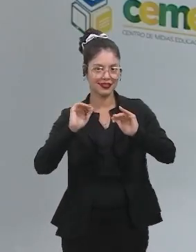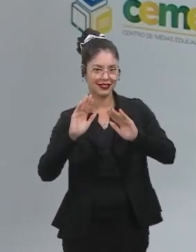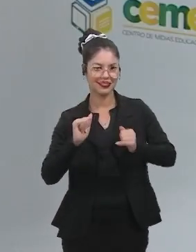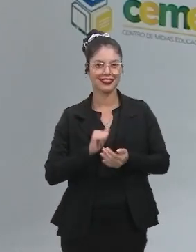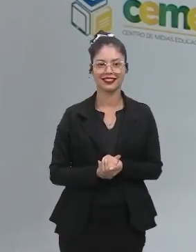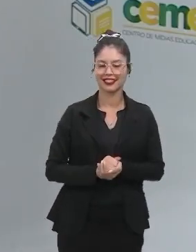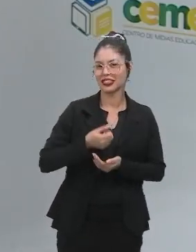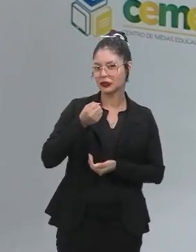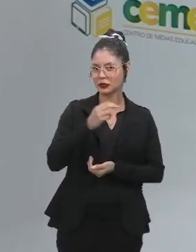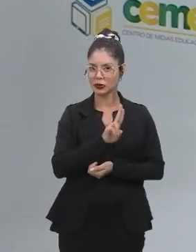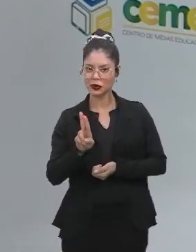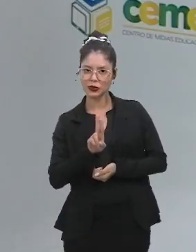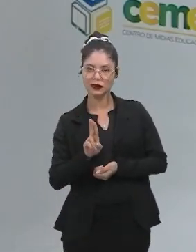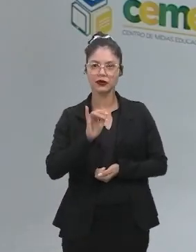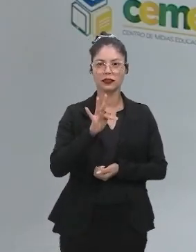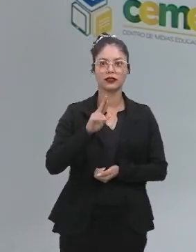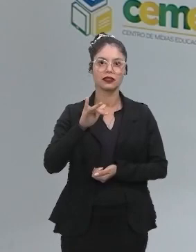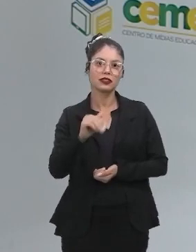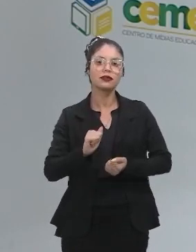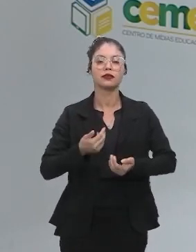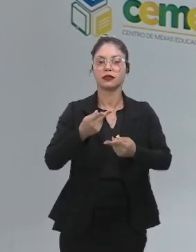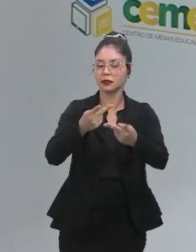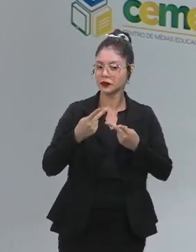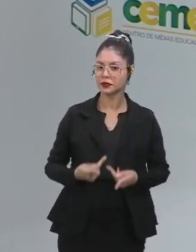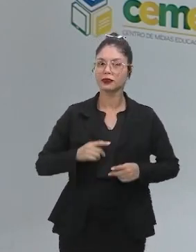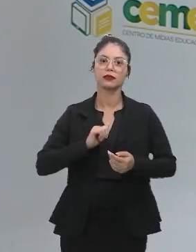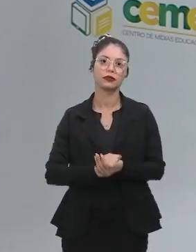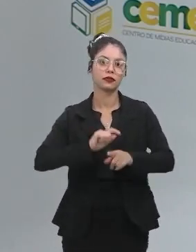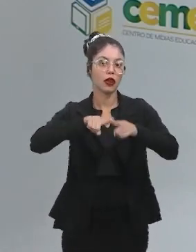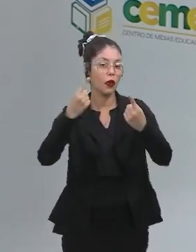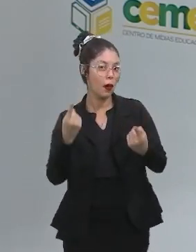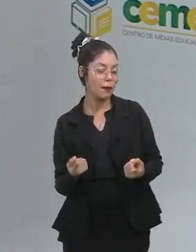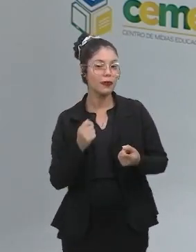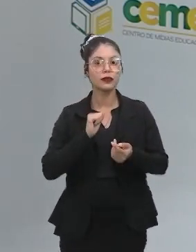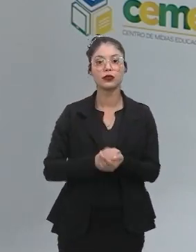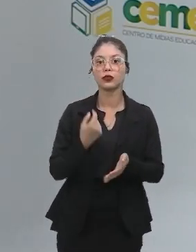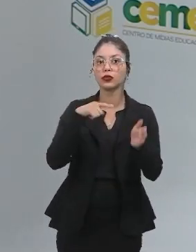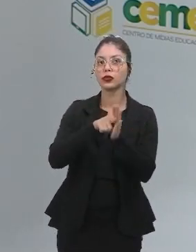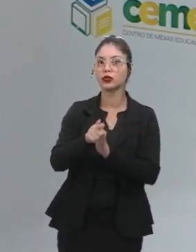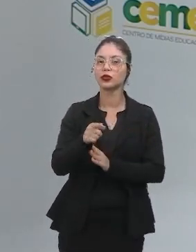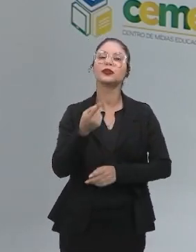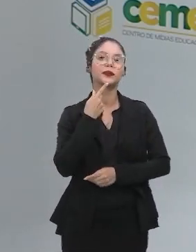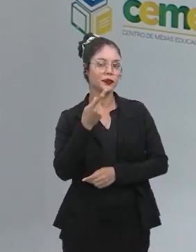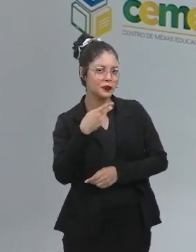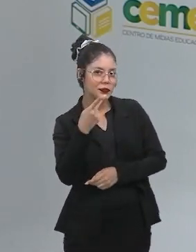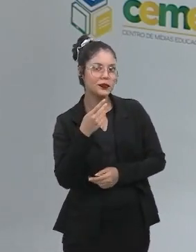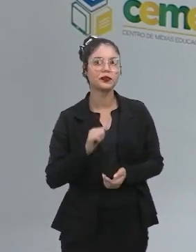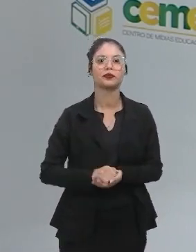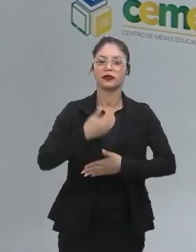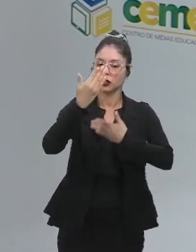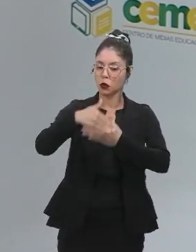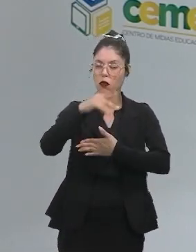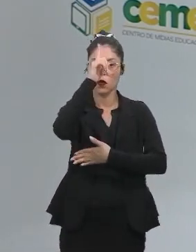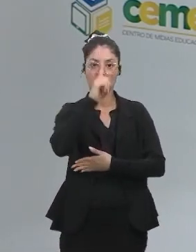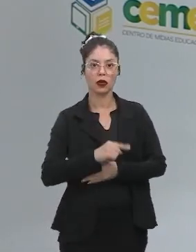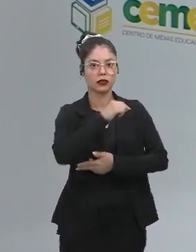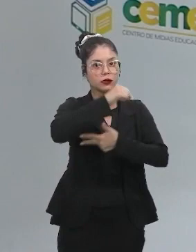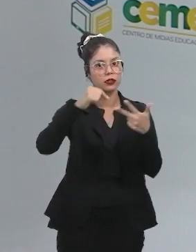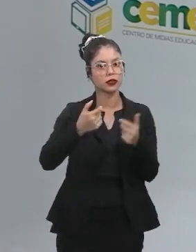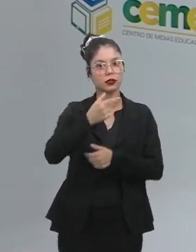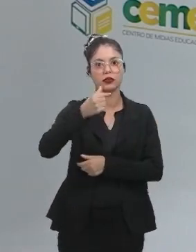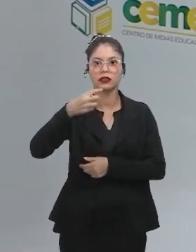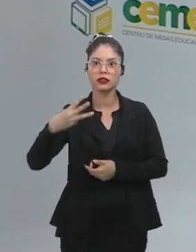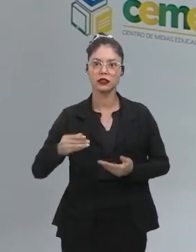Olá, galerinha! Meu nome é Fiamma Nascimento. Sejam bem-vindos a mais uma questão comentada da prova amarela do Enem